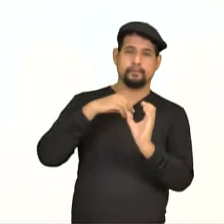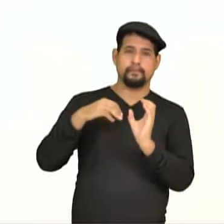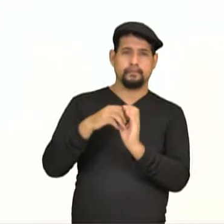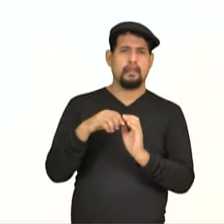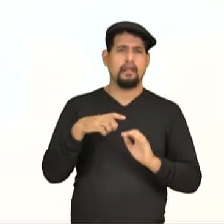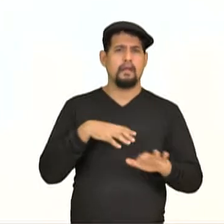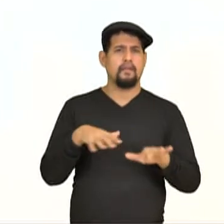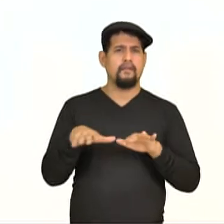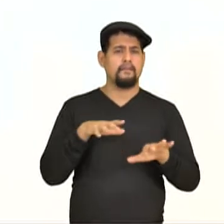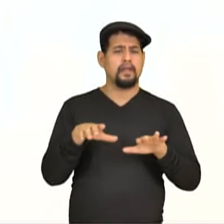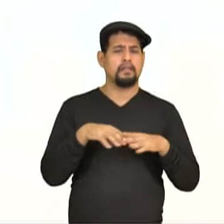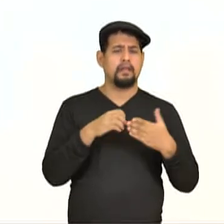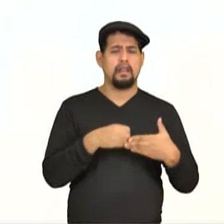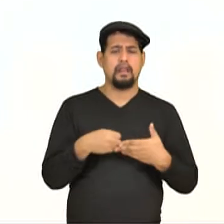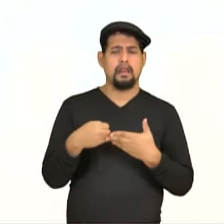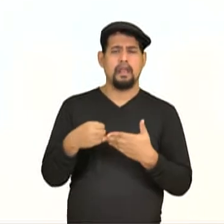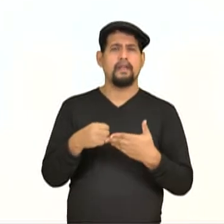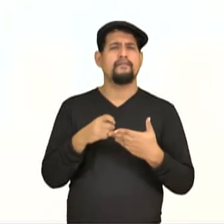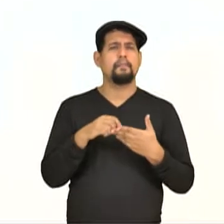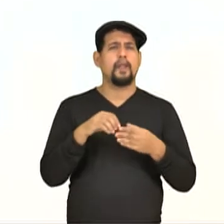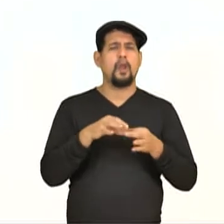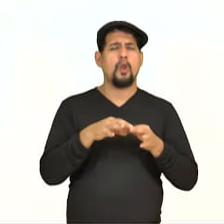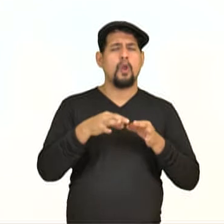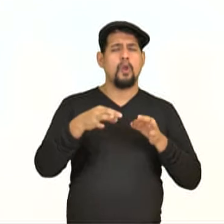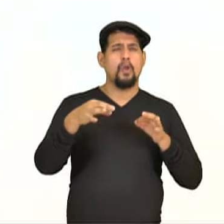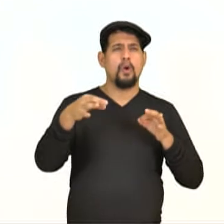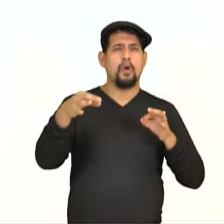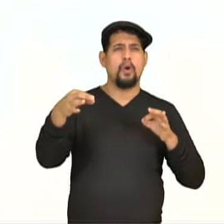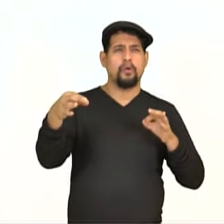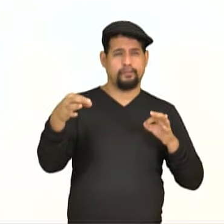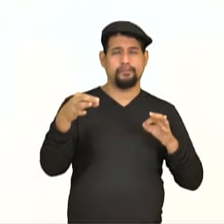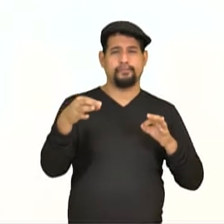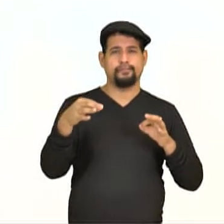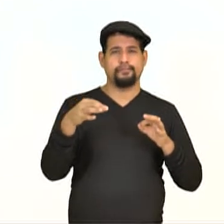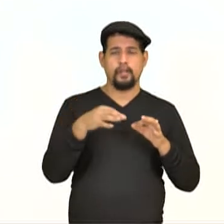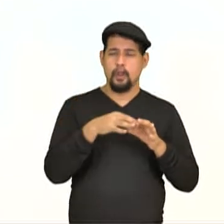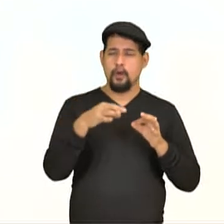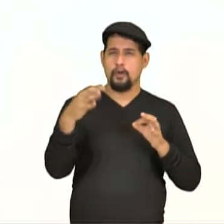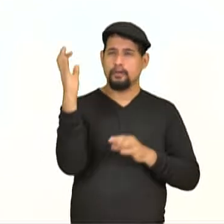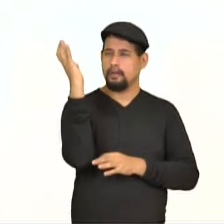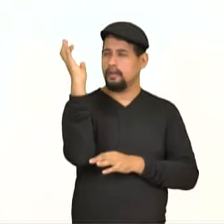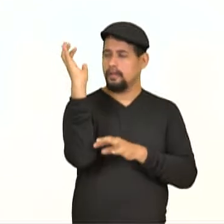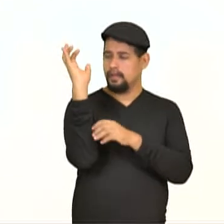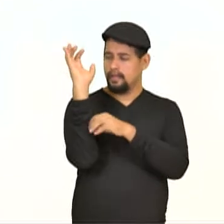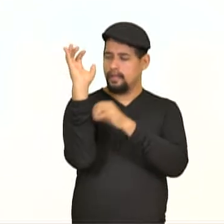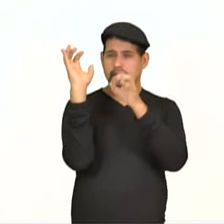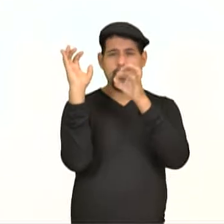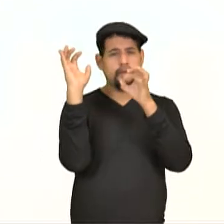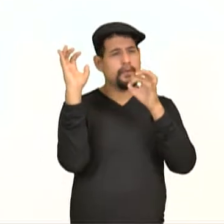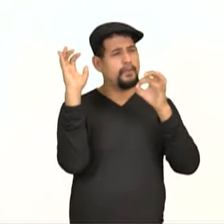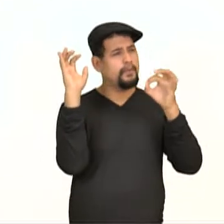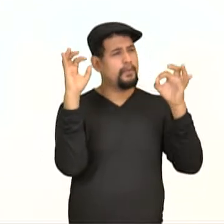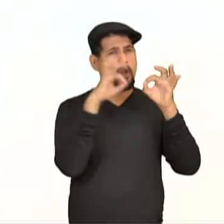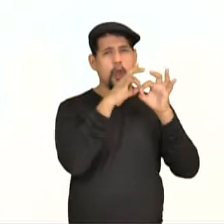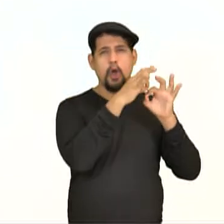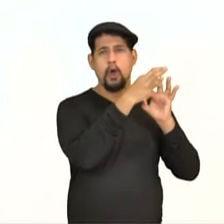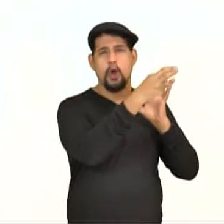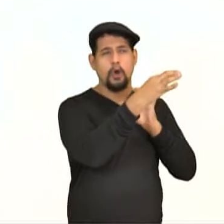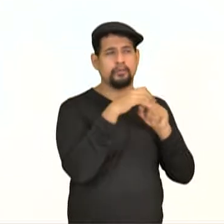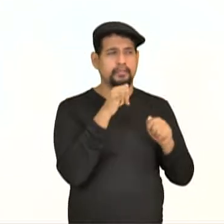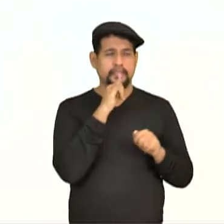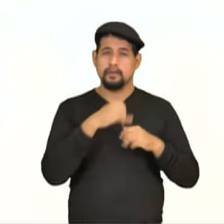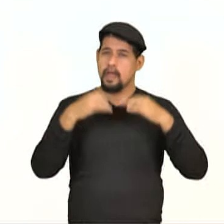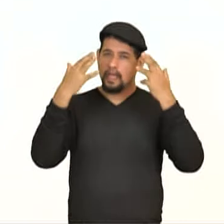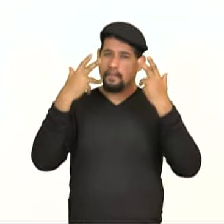ou o transporte para longe da mãe, da planta mãe. E isso pode acontecer por vários fatores, seja através